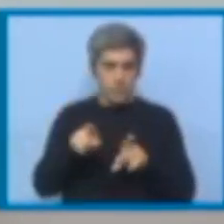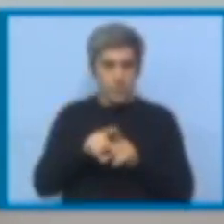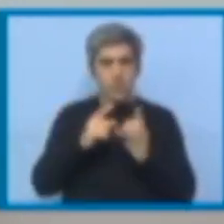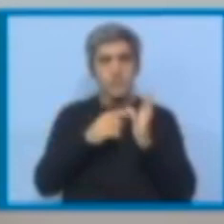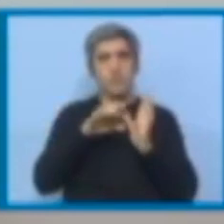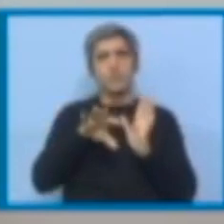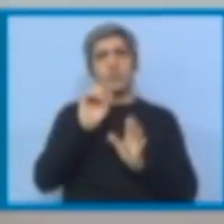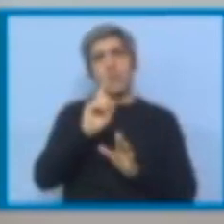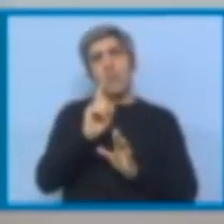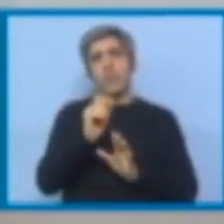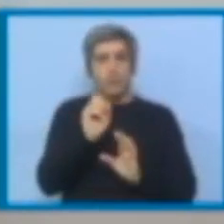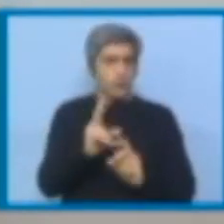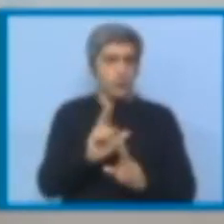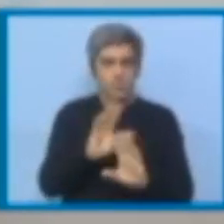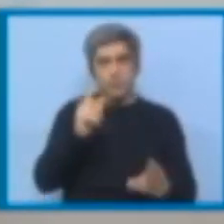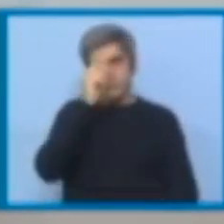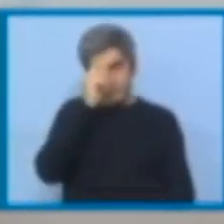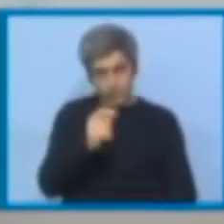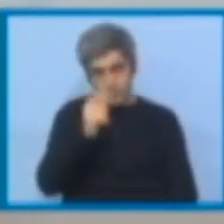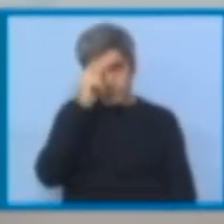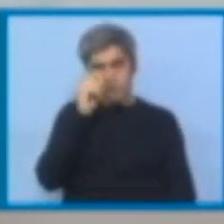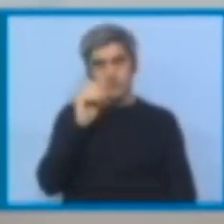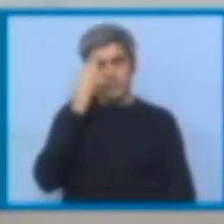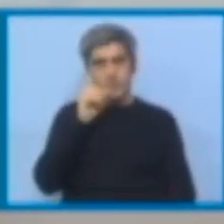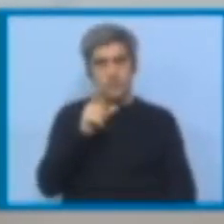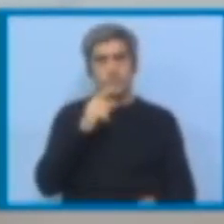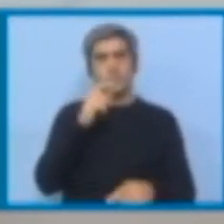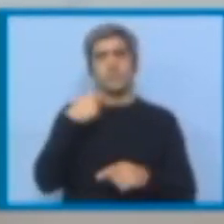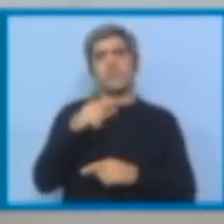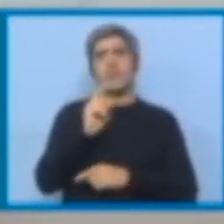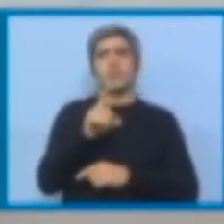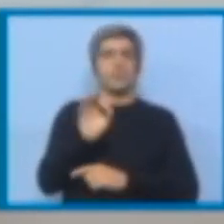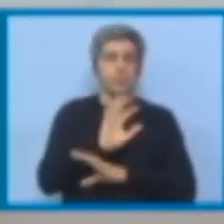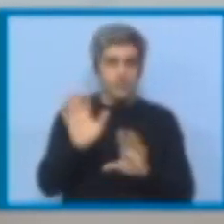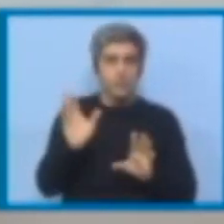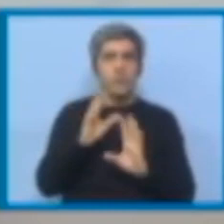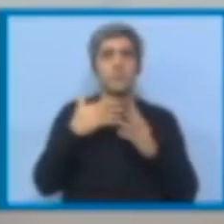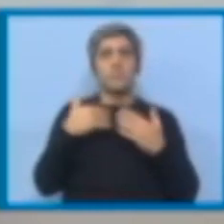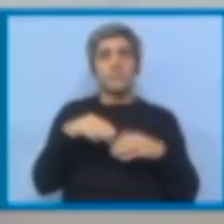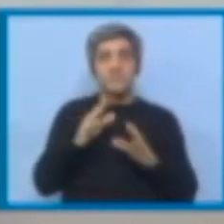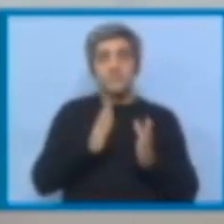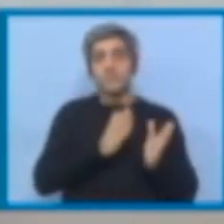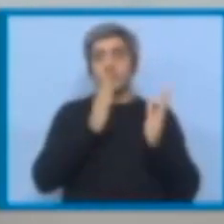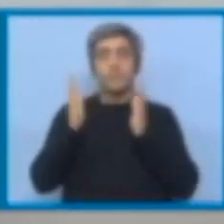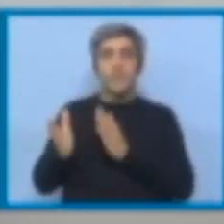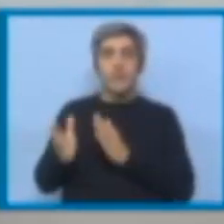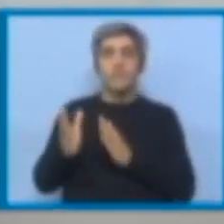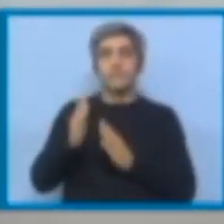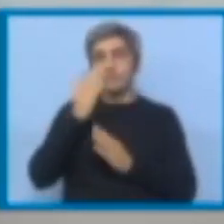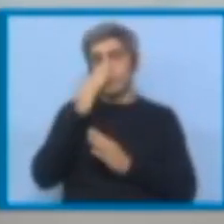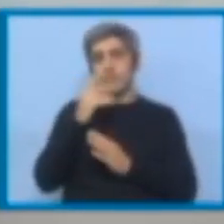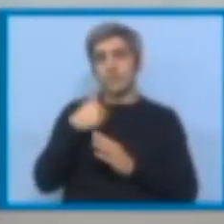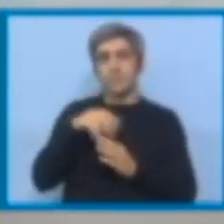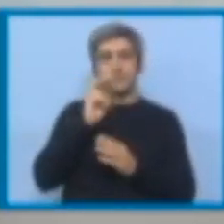americanos escolheram, é aquela a escolha. E respeitamos a figura do Presidente como tal. Agora, parece-nos, não é? E por aquilo que